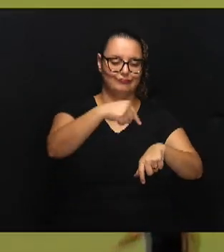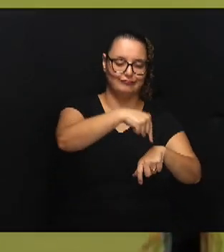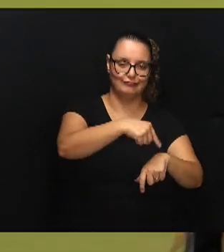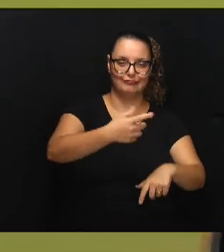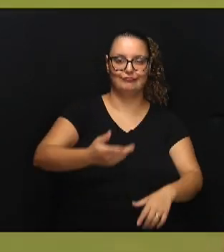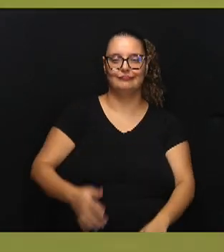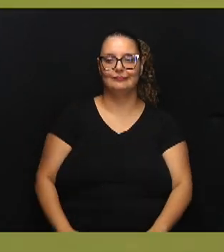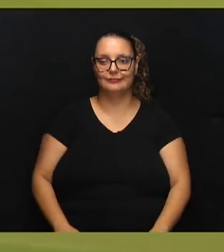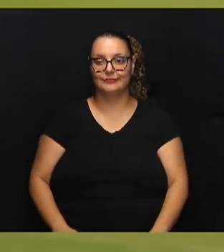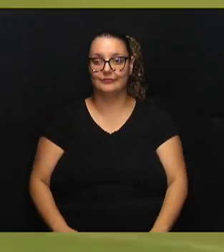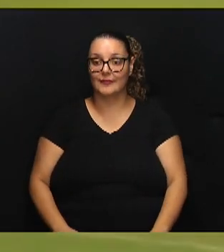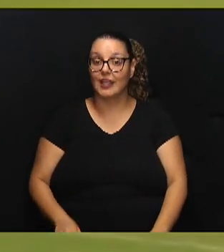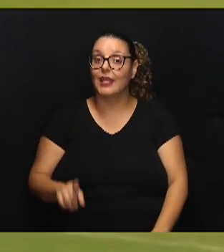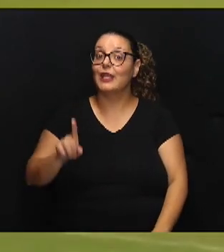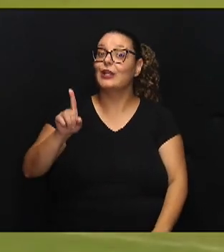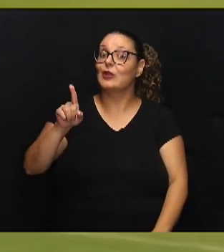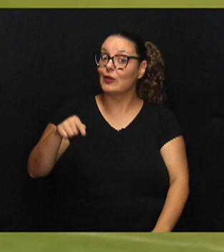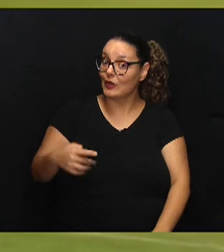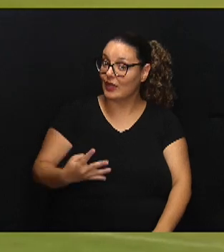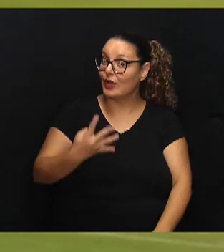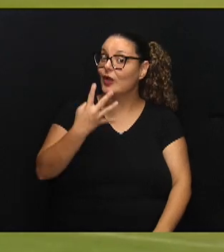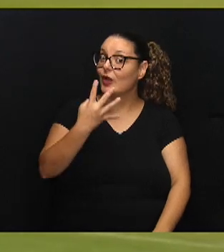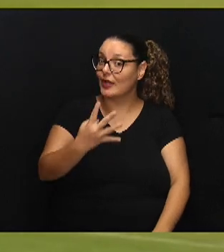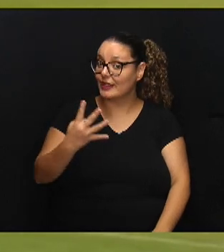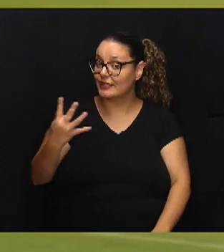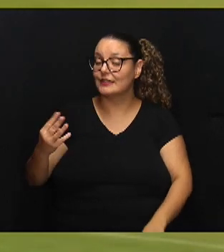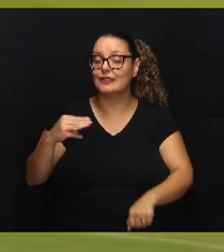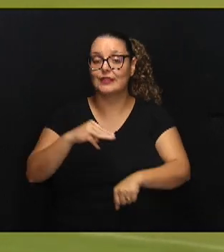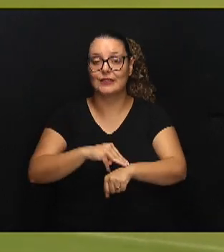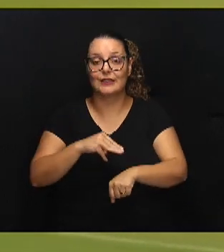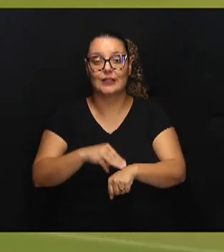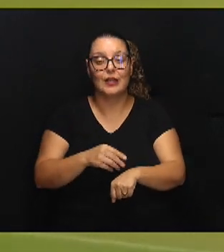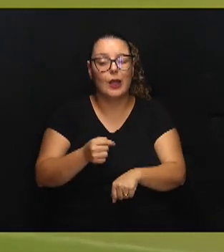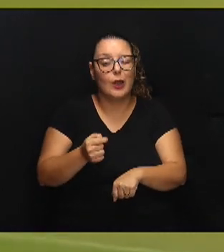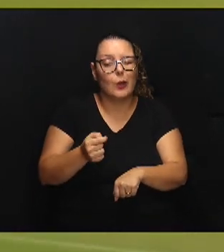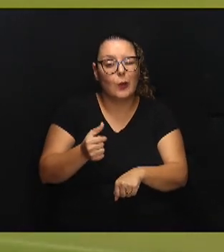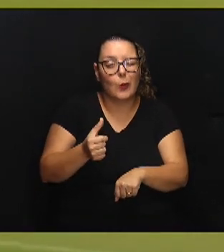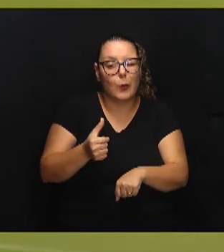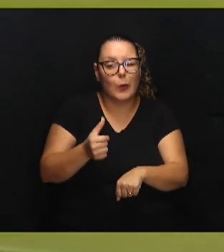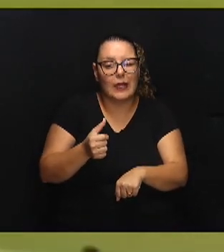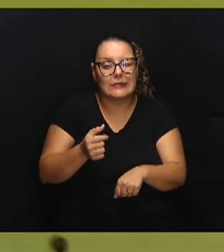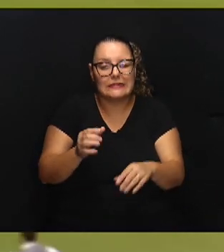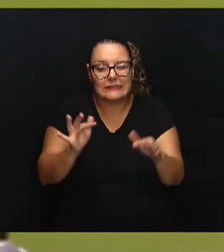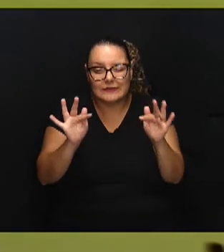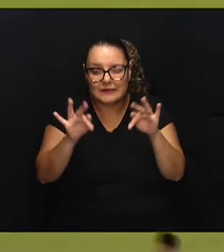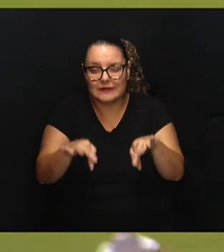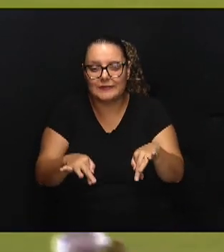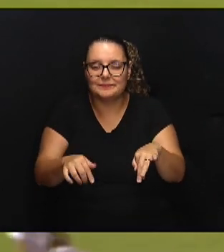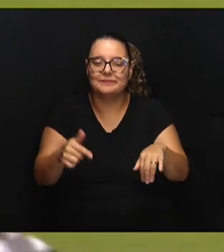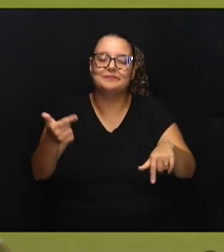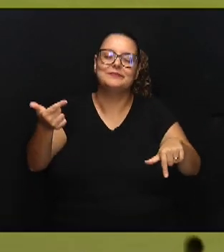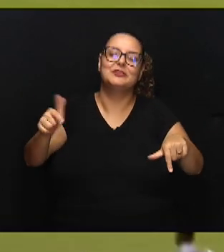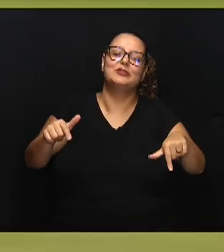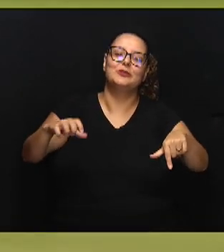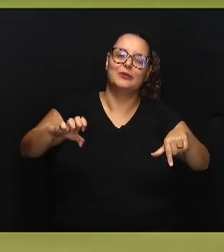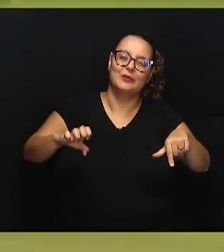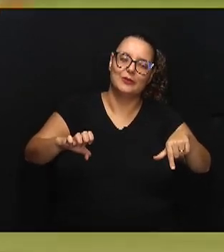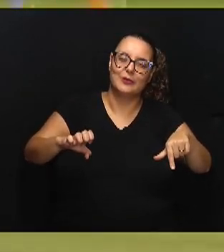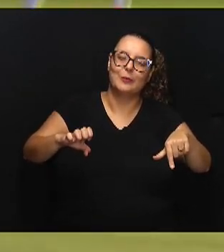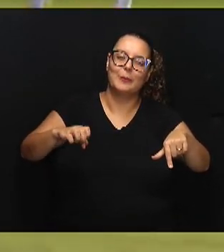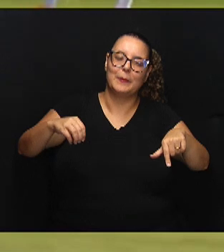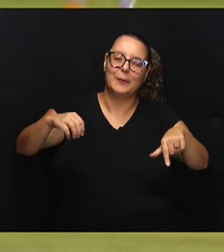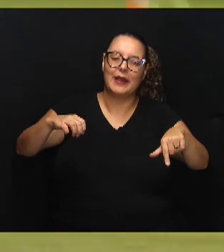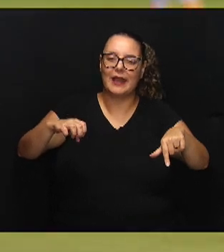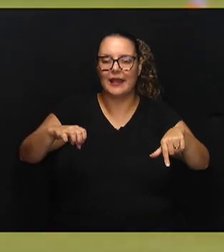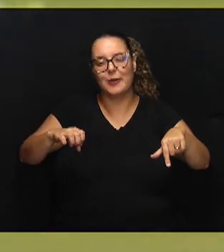E não é que aos 44 minutos, quase no apagar das luzes, ele de novo, o maestro